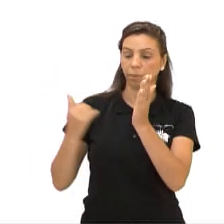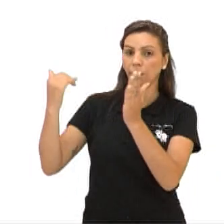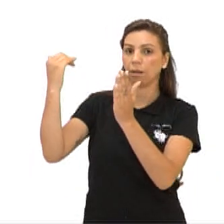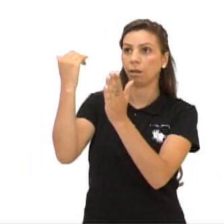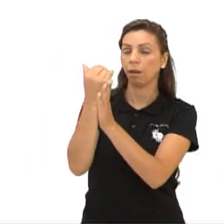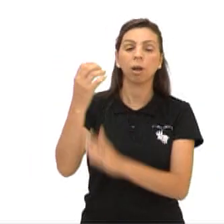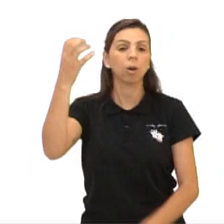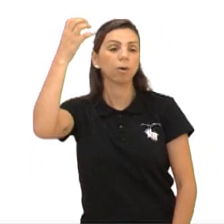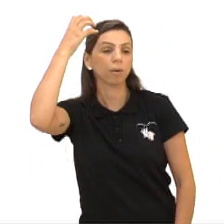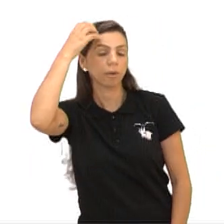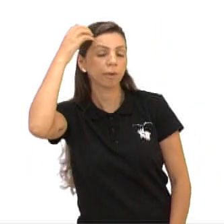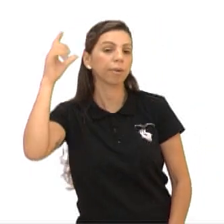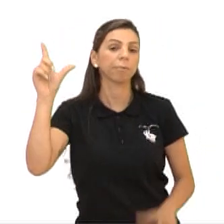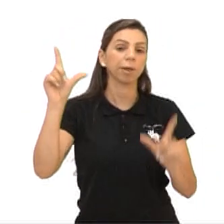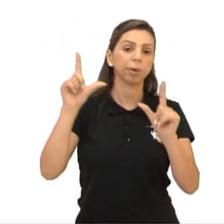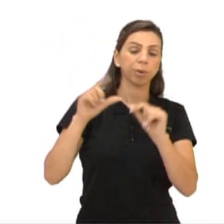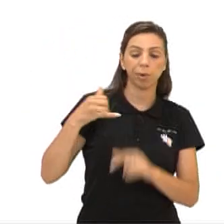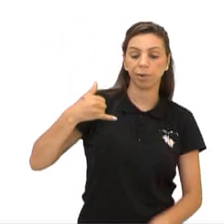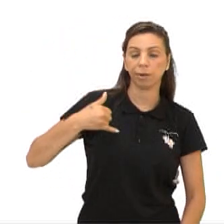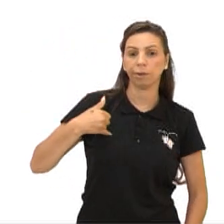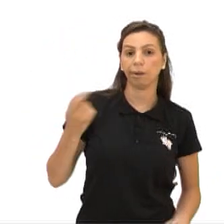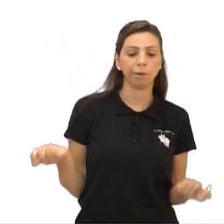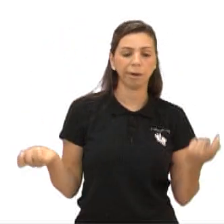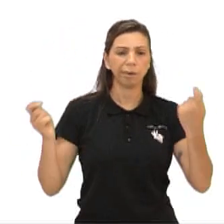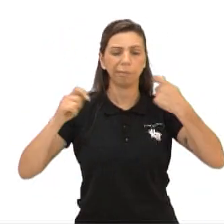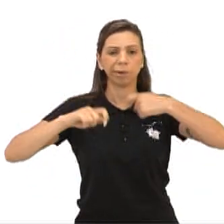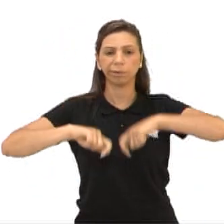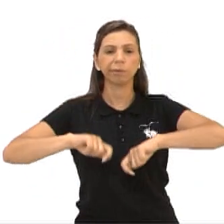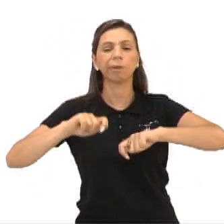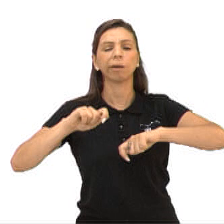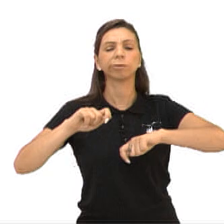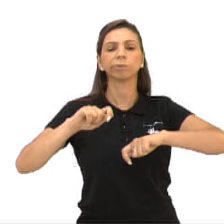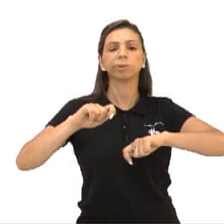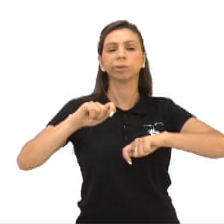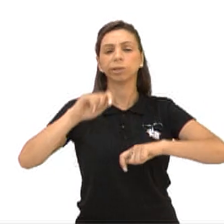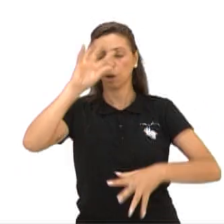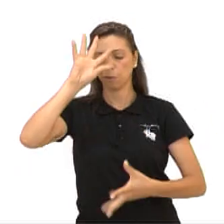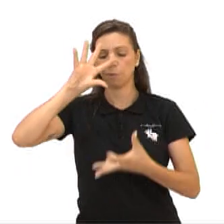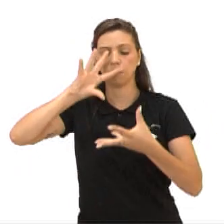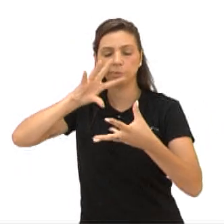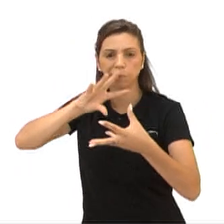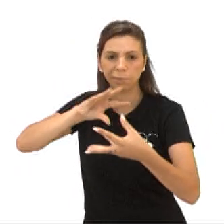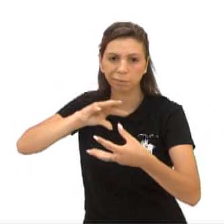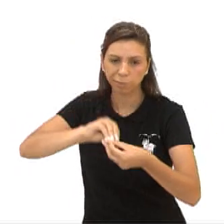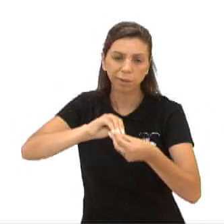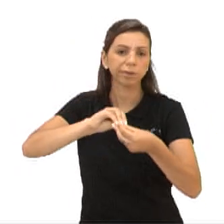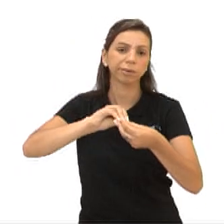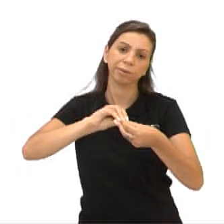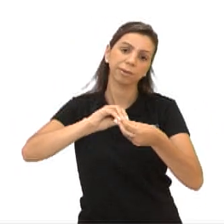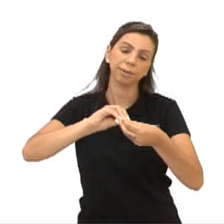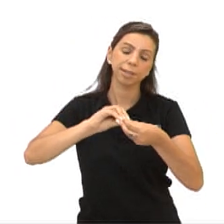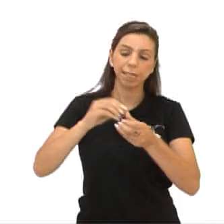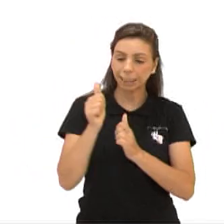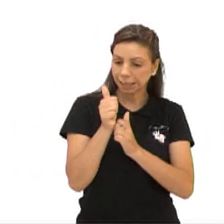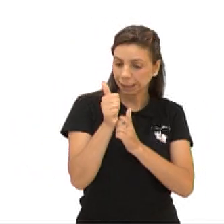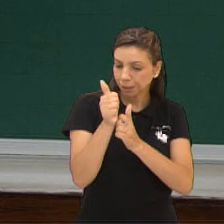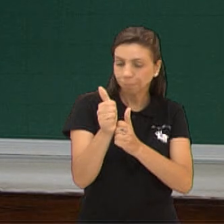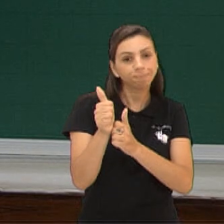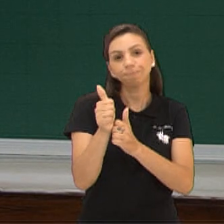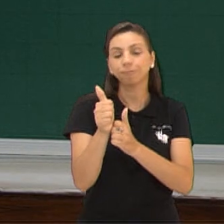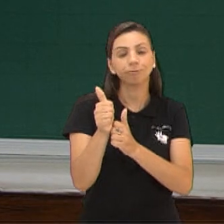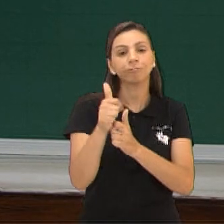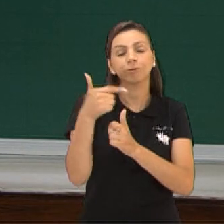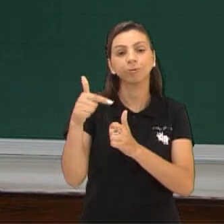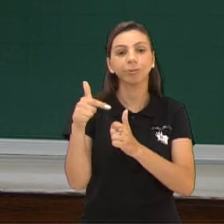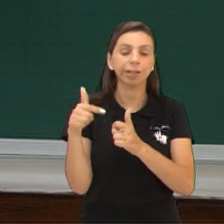culpado. Menoridade é a incapacidade de servir-se do próprio entendimento sem direção alheia. O